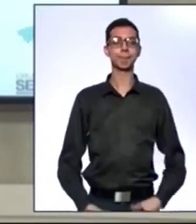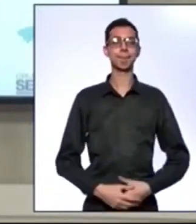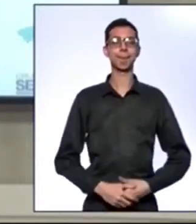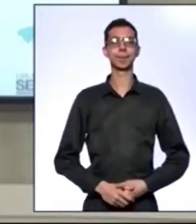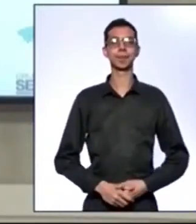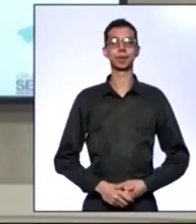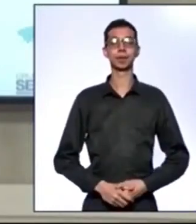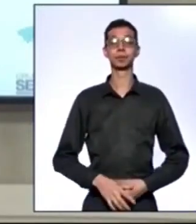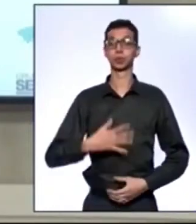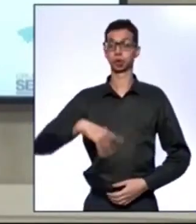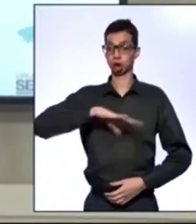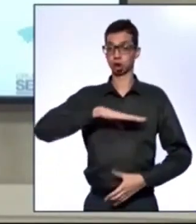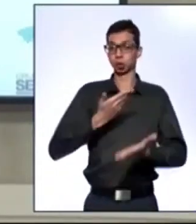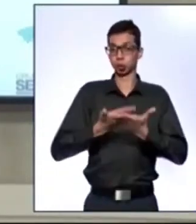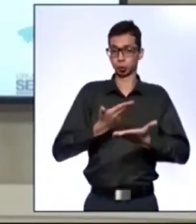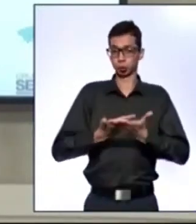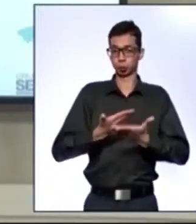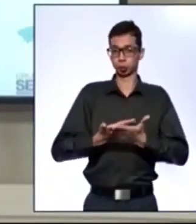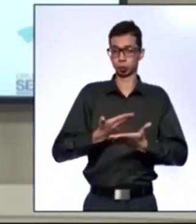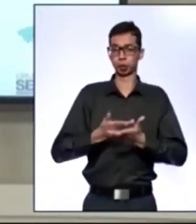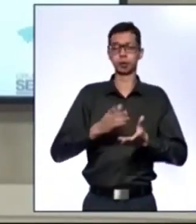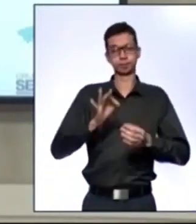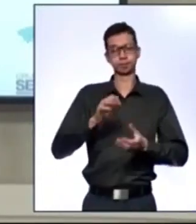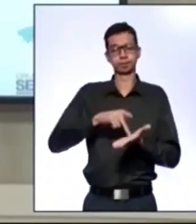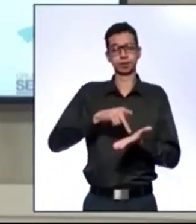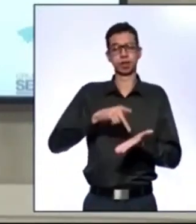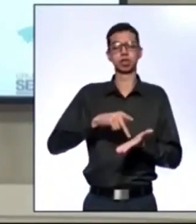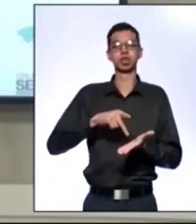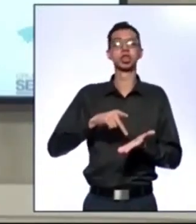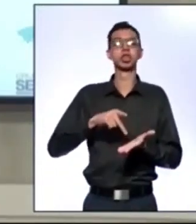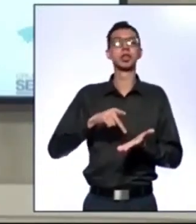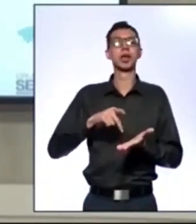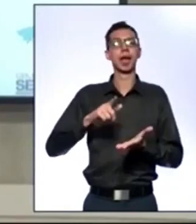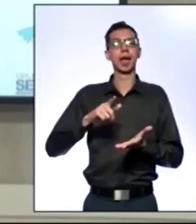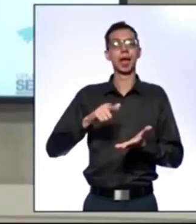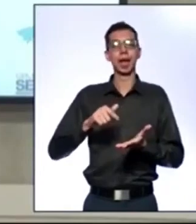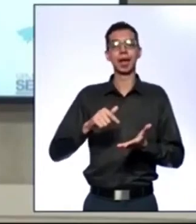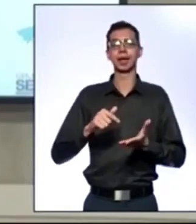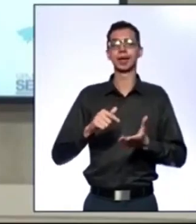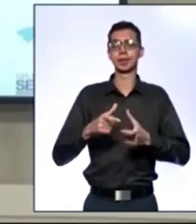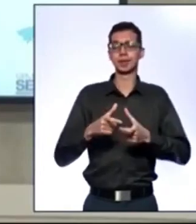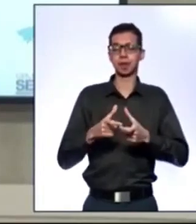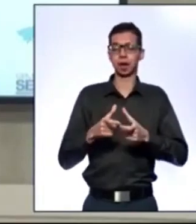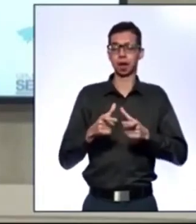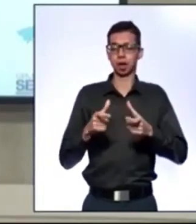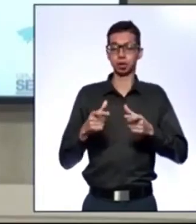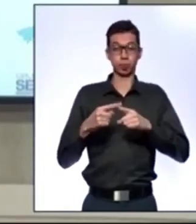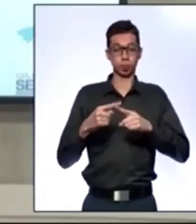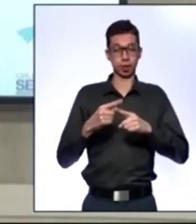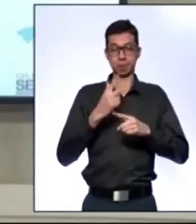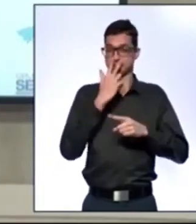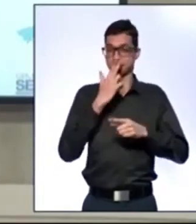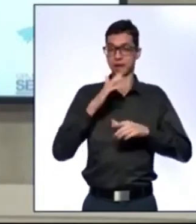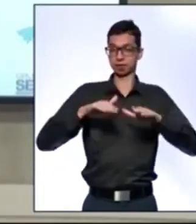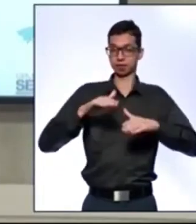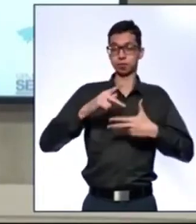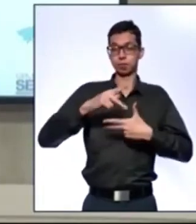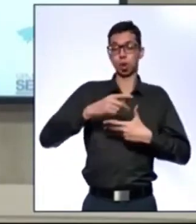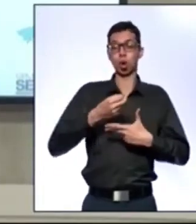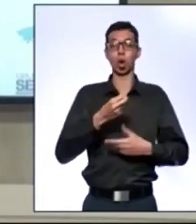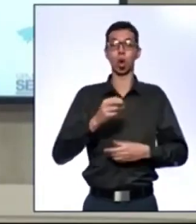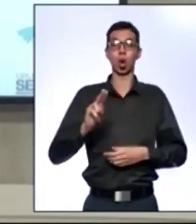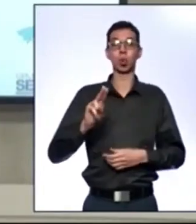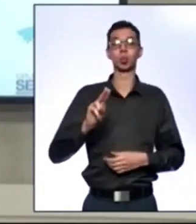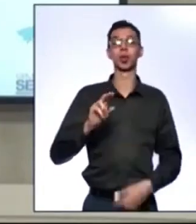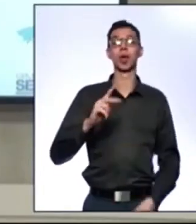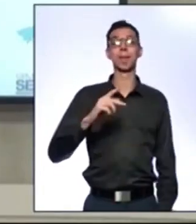o estudo que nós estamos falando e que normalmente são proteínas ou polissacarídeos.